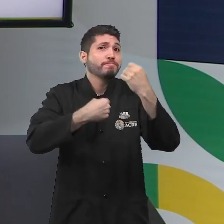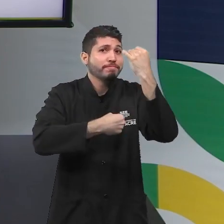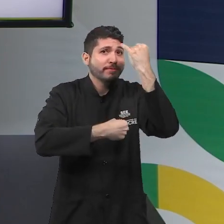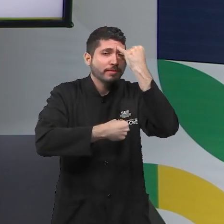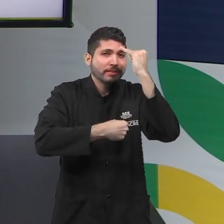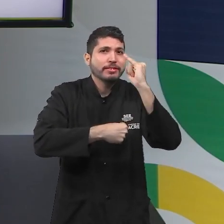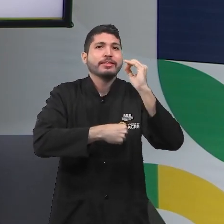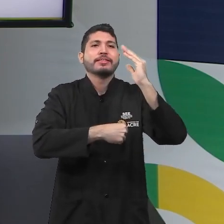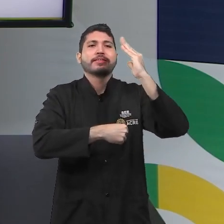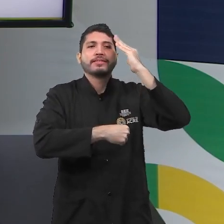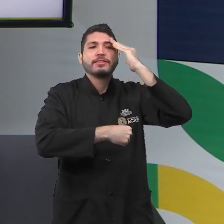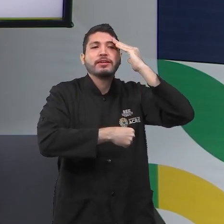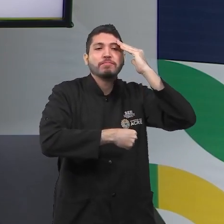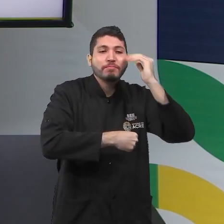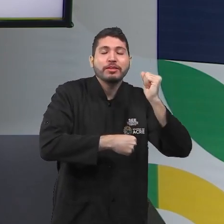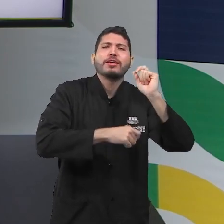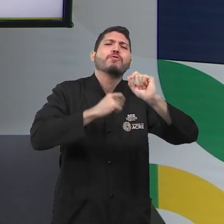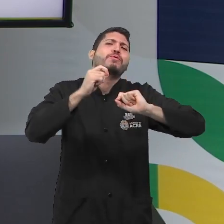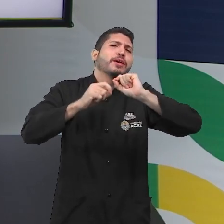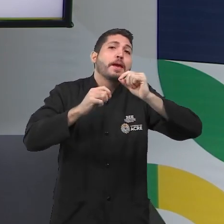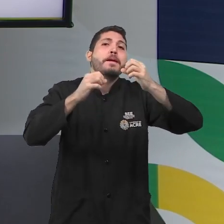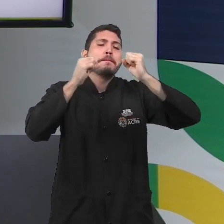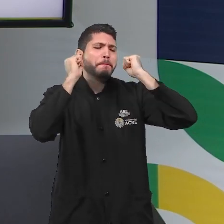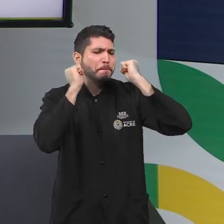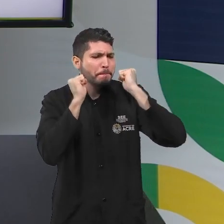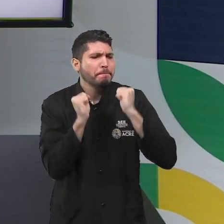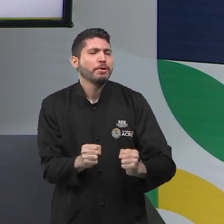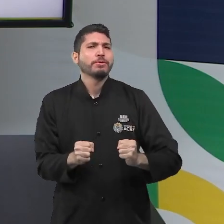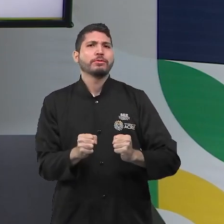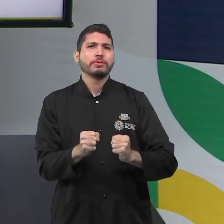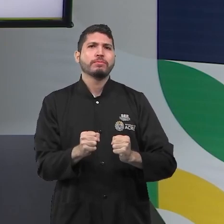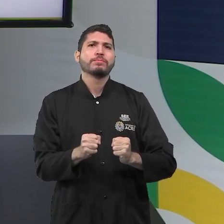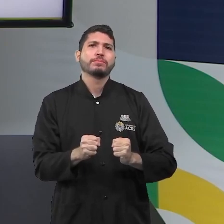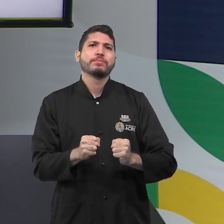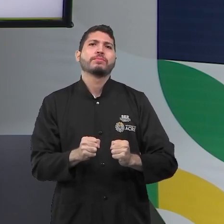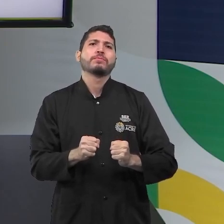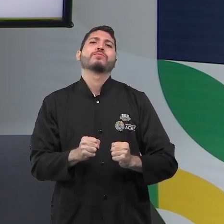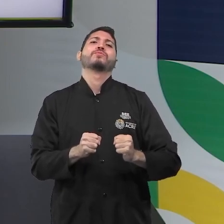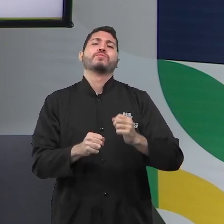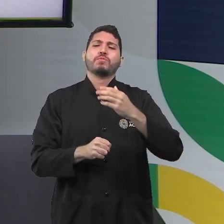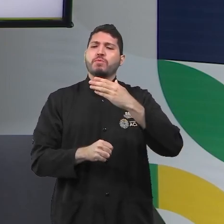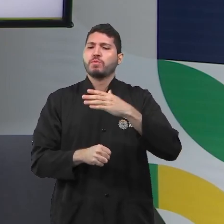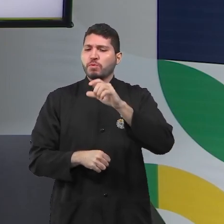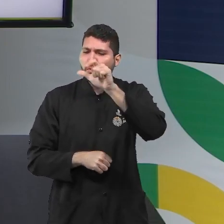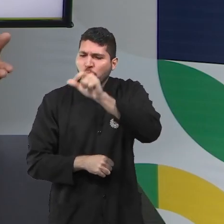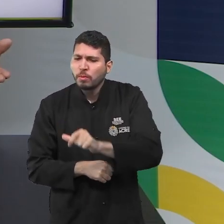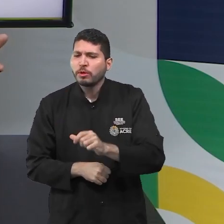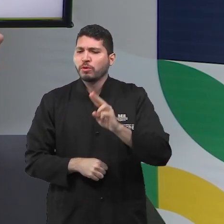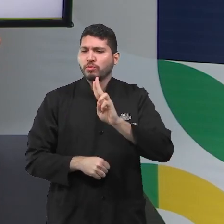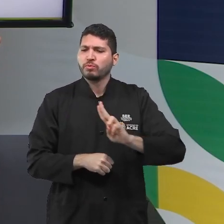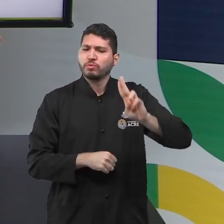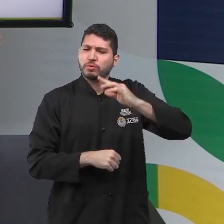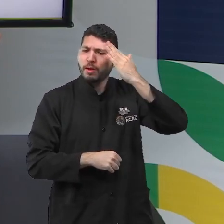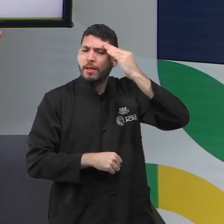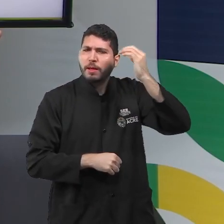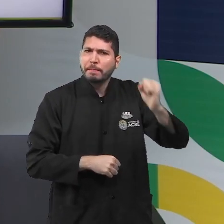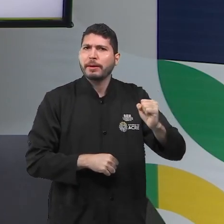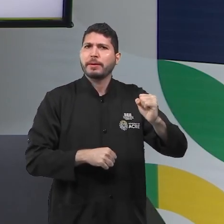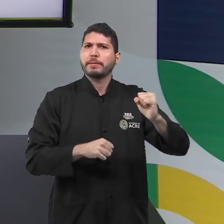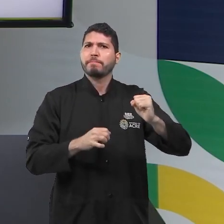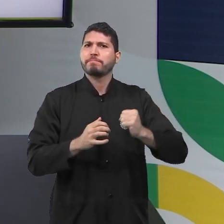poder. Então, o saber é poder na mentalidade dele era o homem usar a sabedoria para dominar a